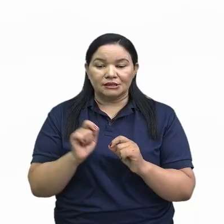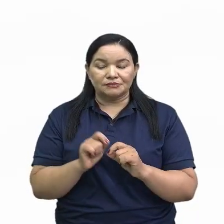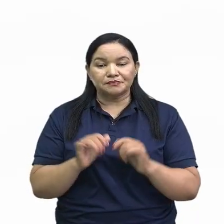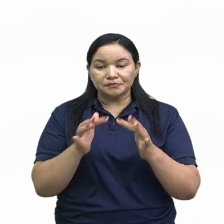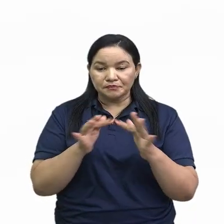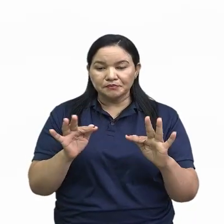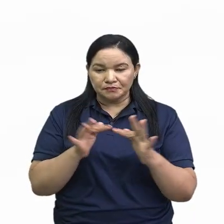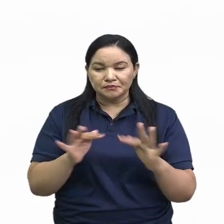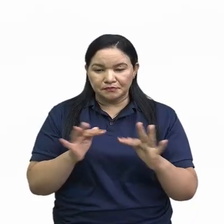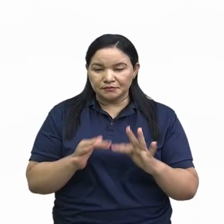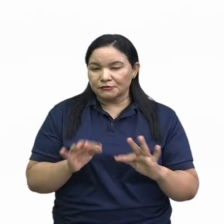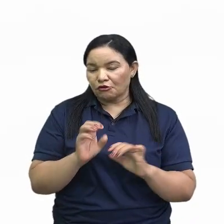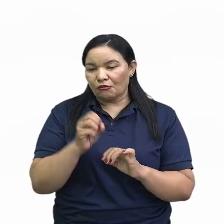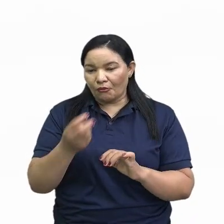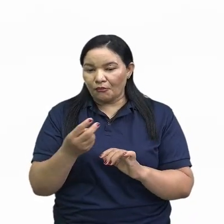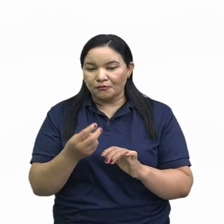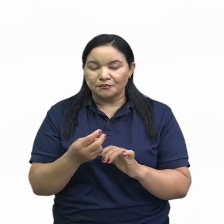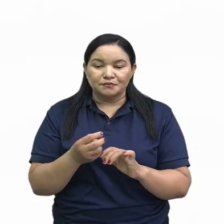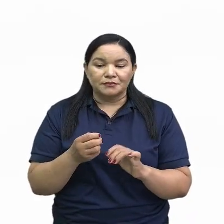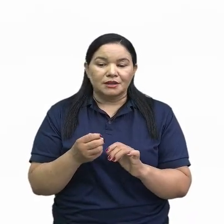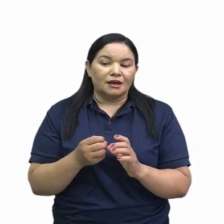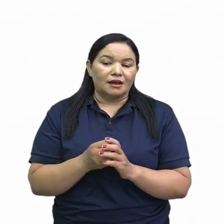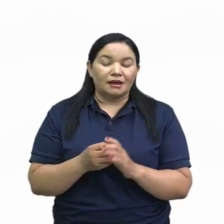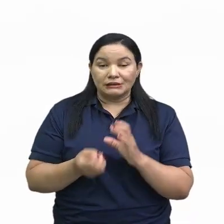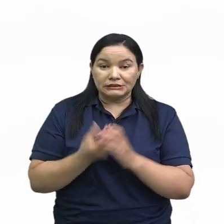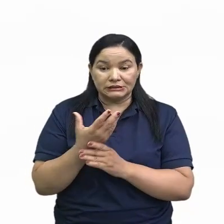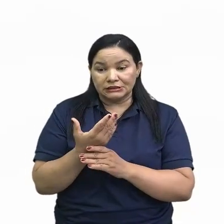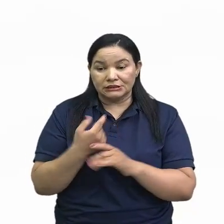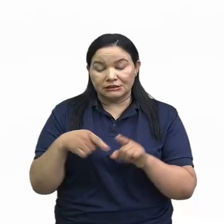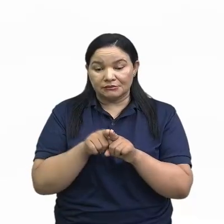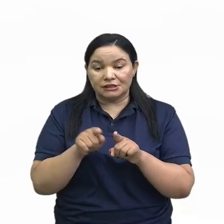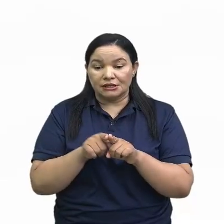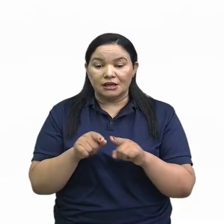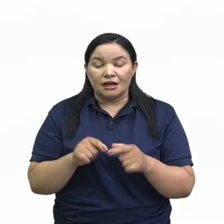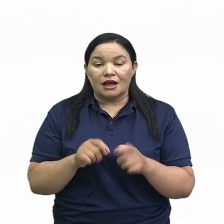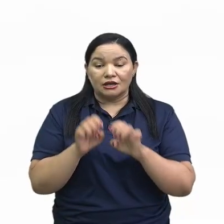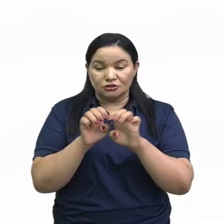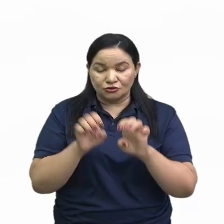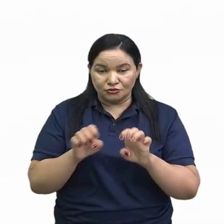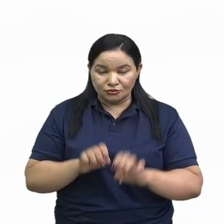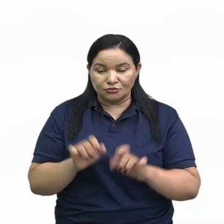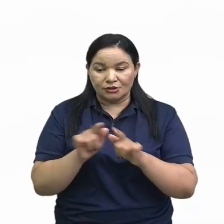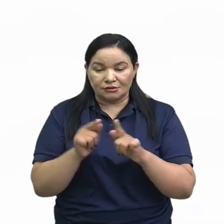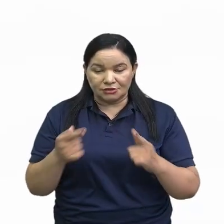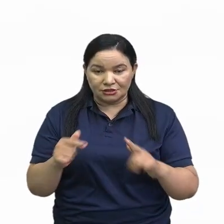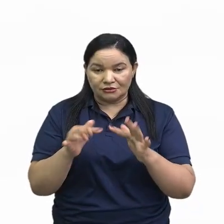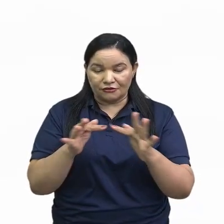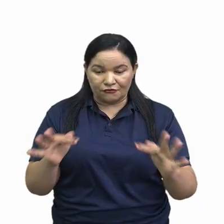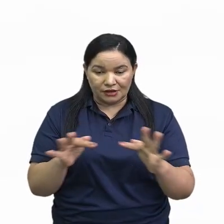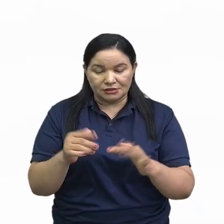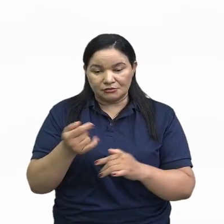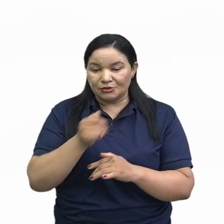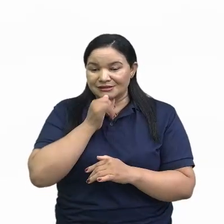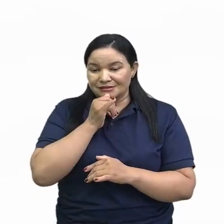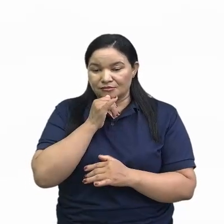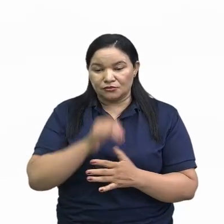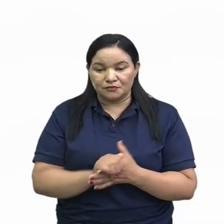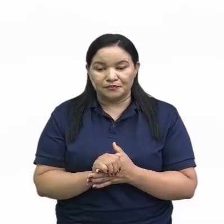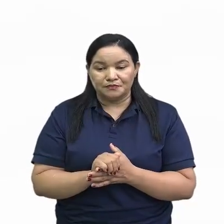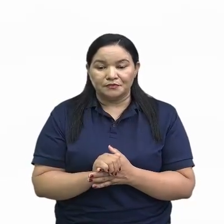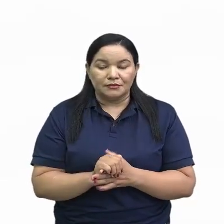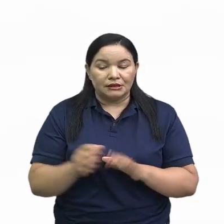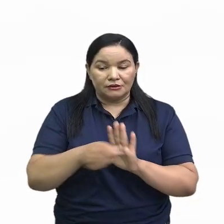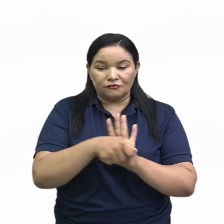sintaxe, ou de construção, e que vão trabalhar, interferem na estrutura gramatical da frase. Exemplos, olha aí, de figuras